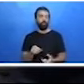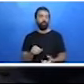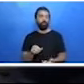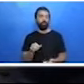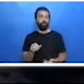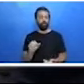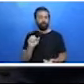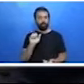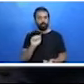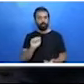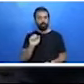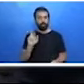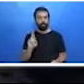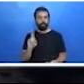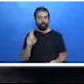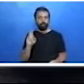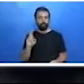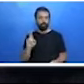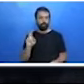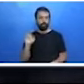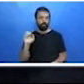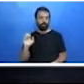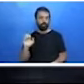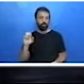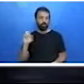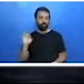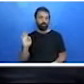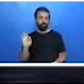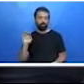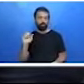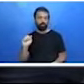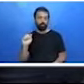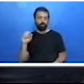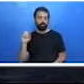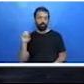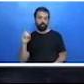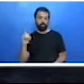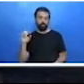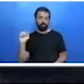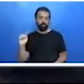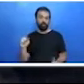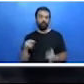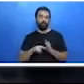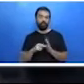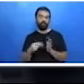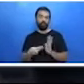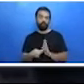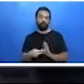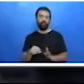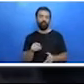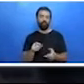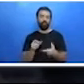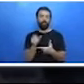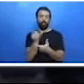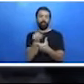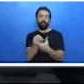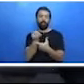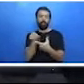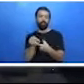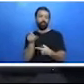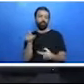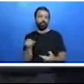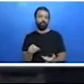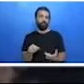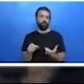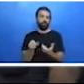referindo? Ah, tá, ele está se referindo à sílaba tônica. Então, vamos lá, sem resposta errada,